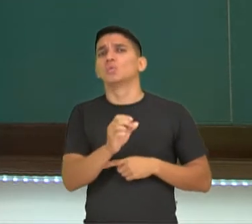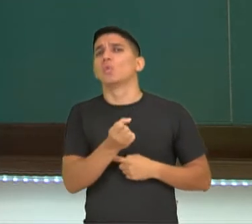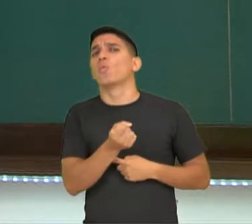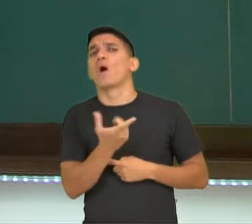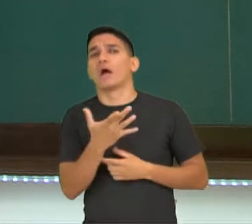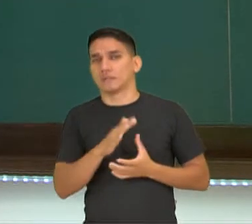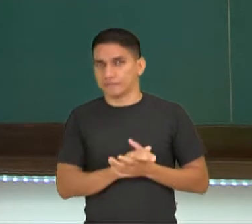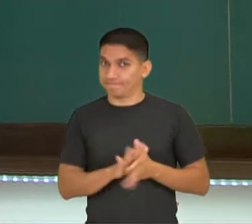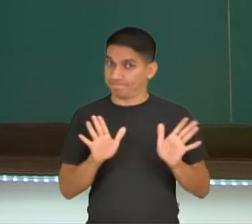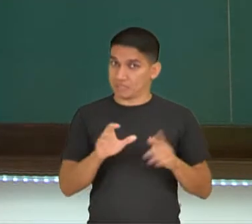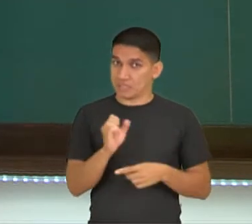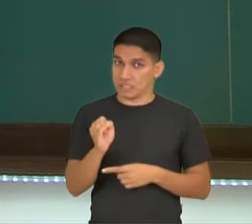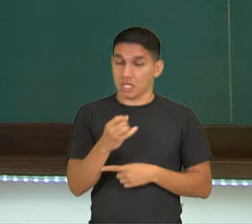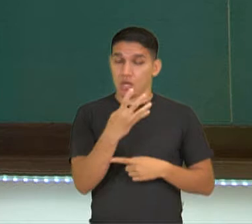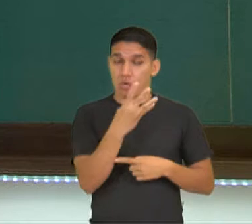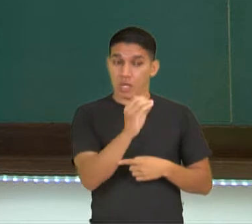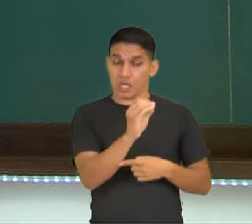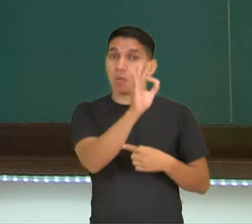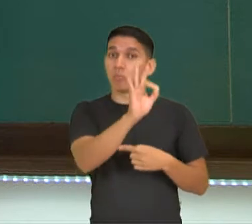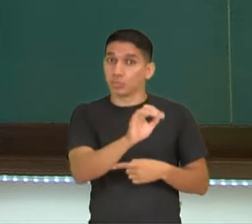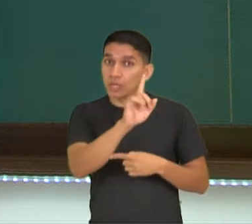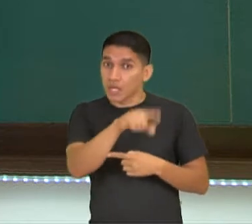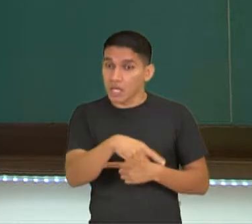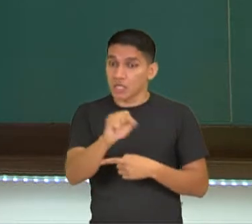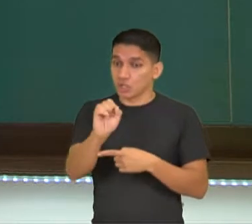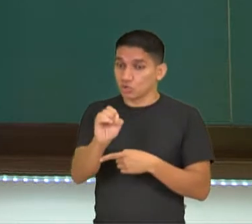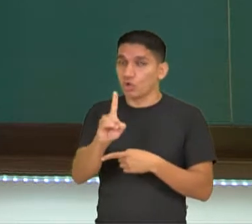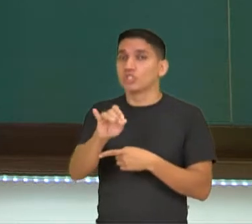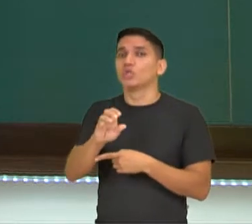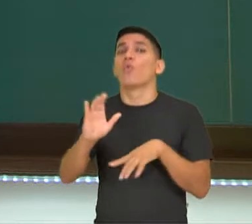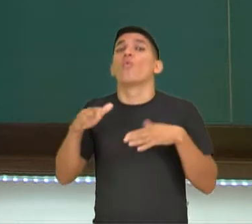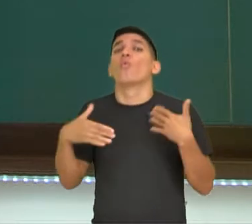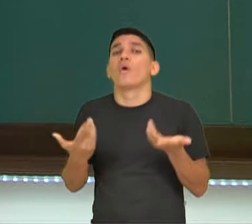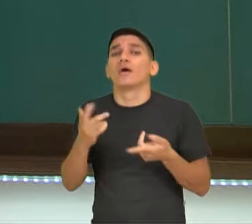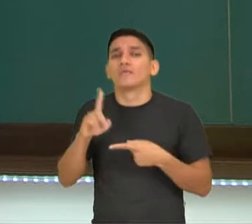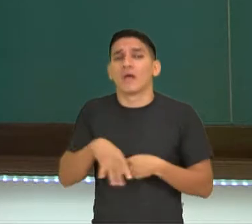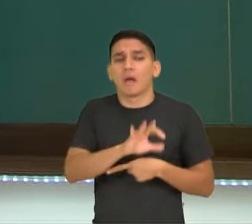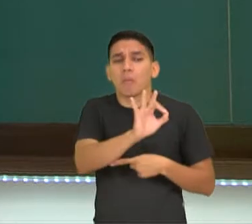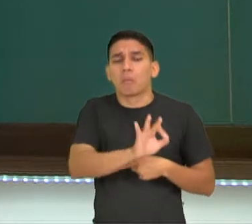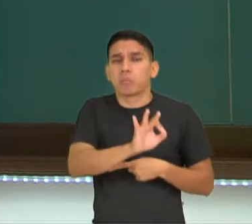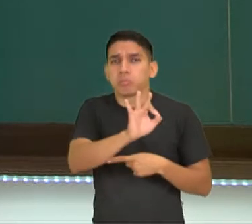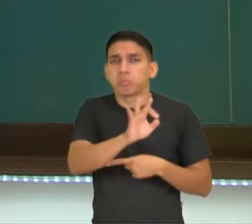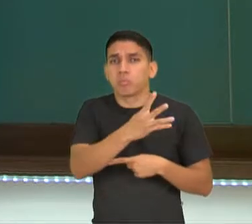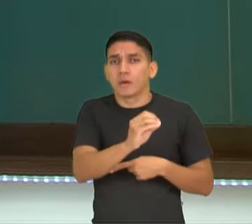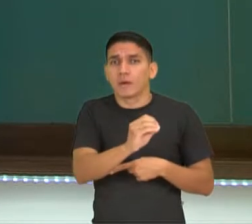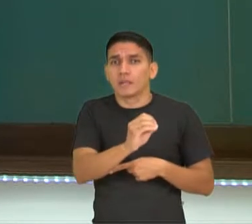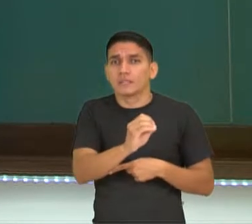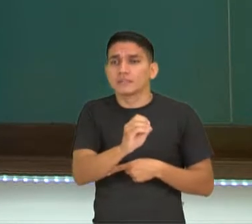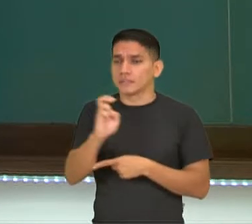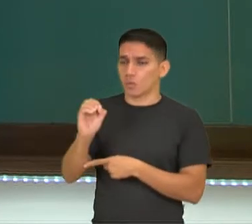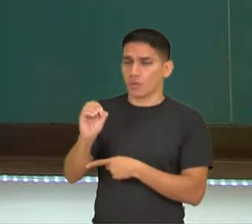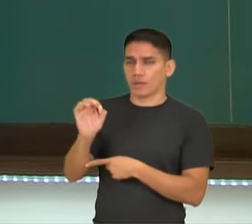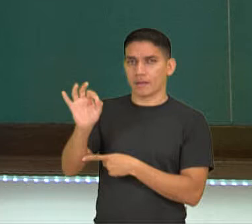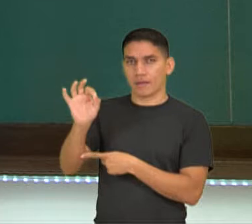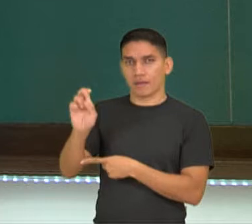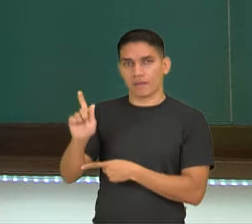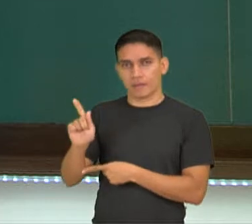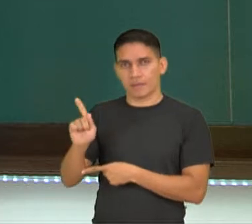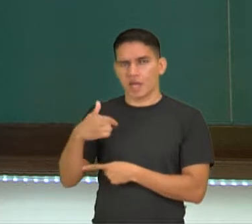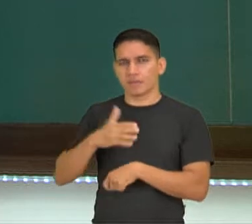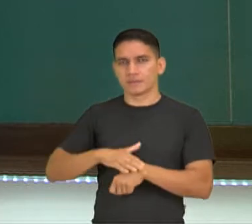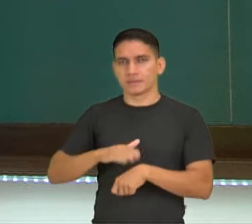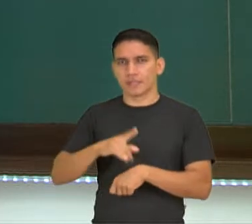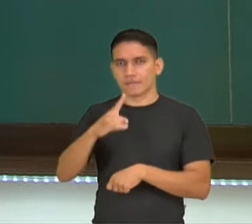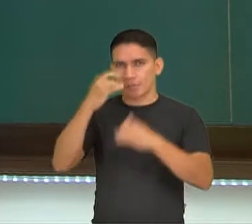que 40% é sódio. Quanto seria 40% de 50 gramas, hein? Eu vou dar um tempinho para você